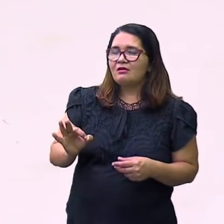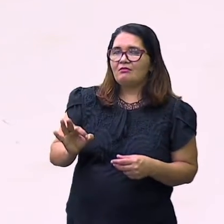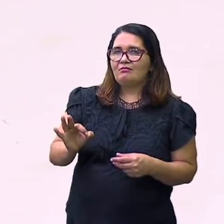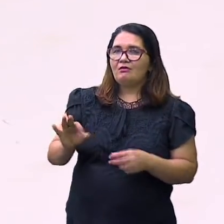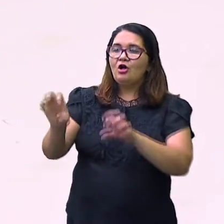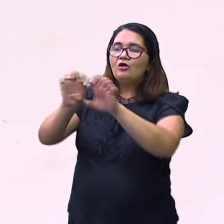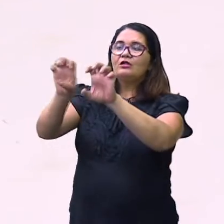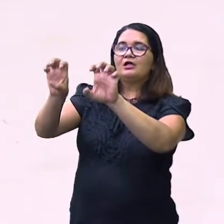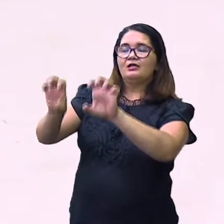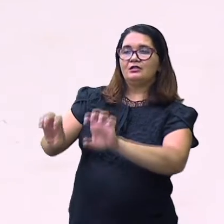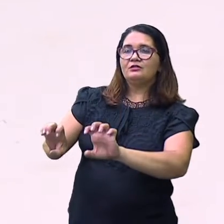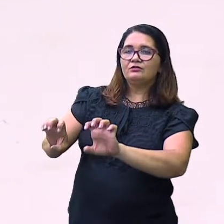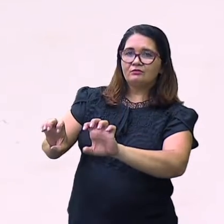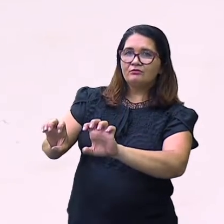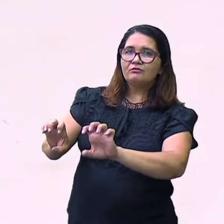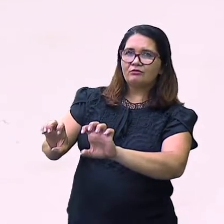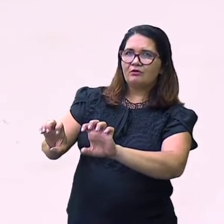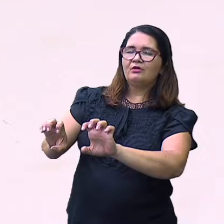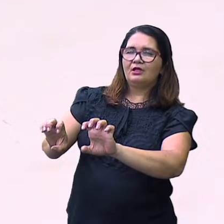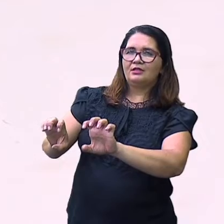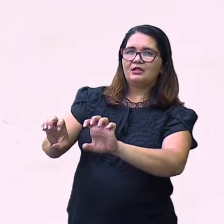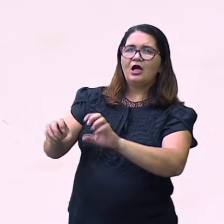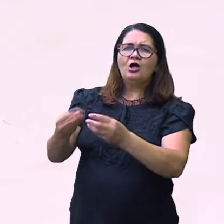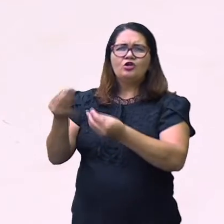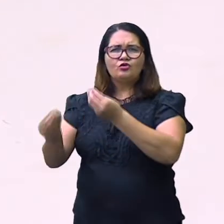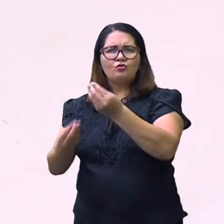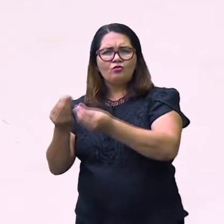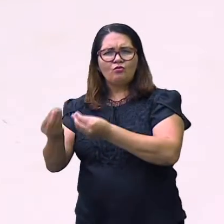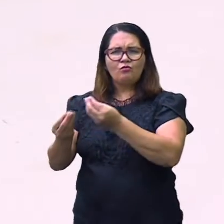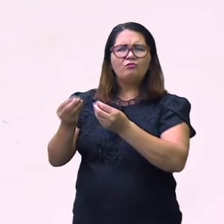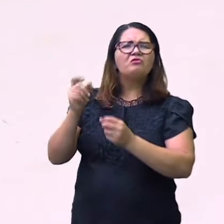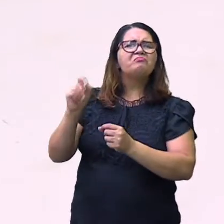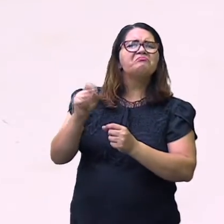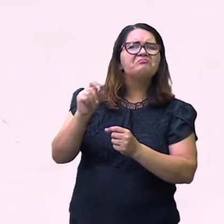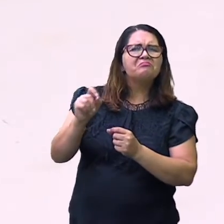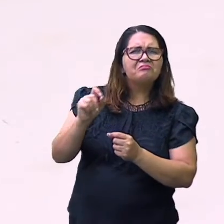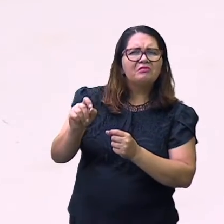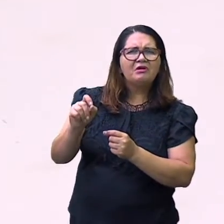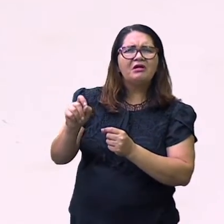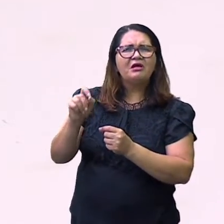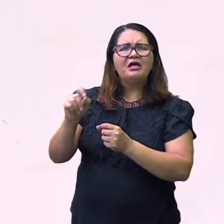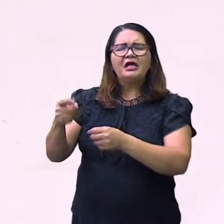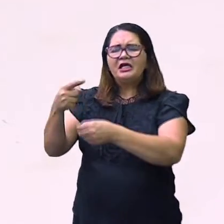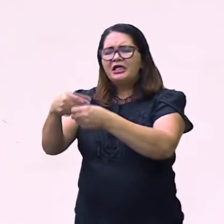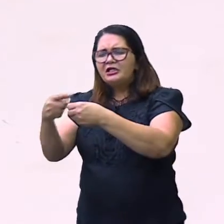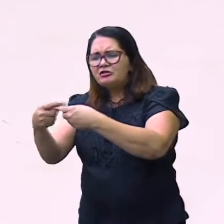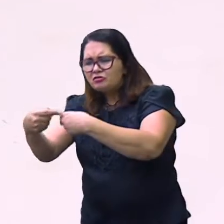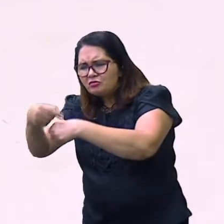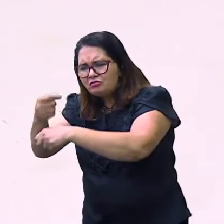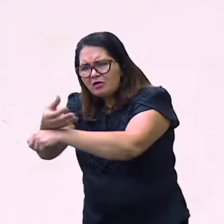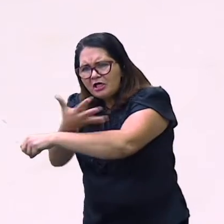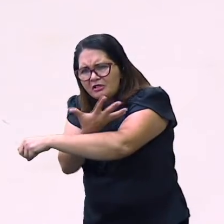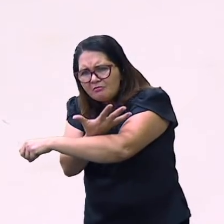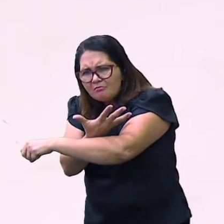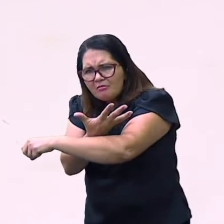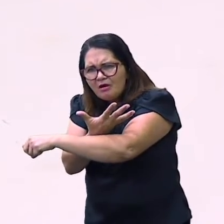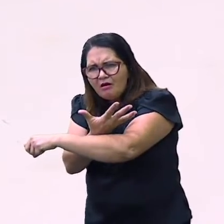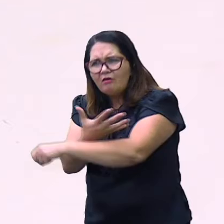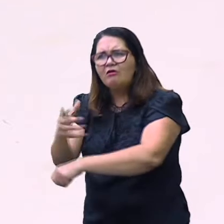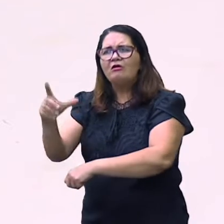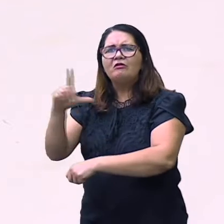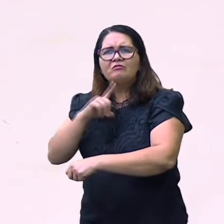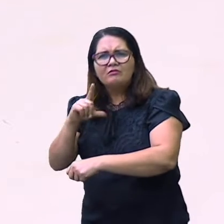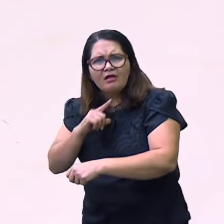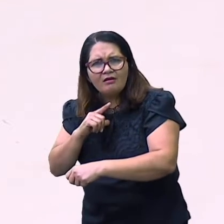nessas estruturas, prestando atenção no que a gente tem para poder fazer de